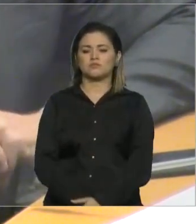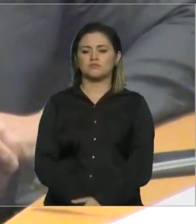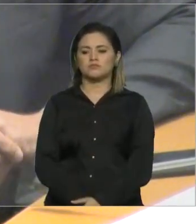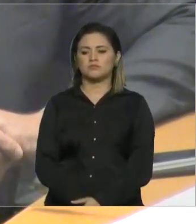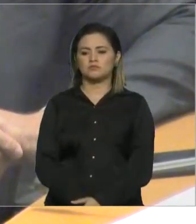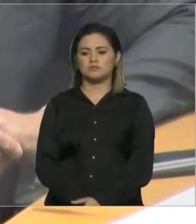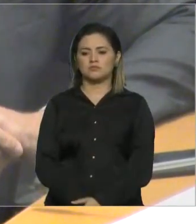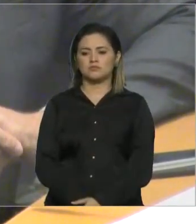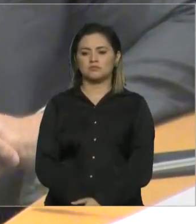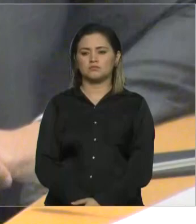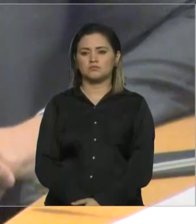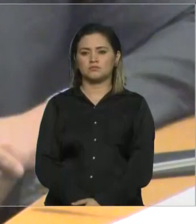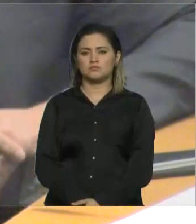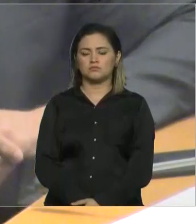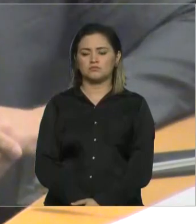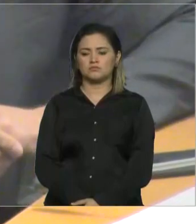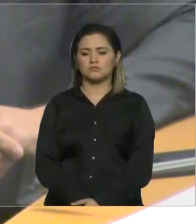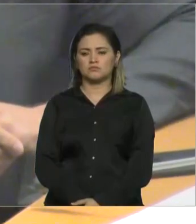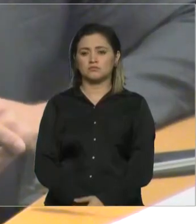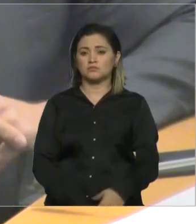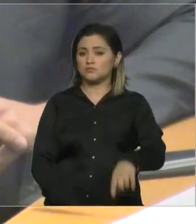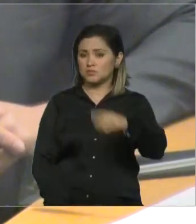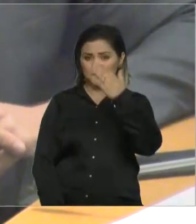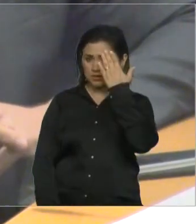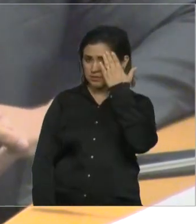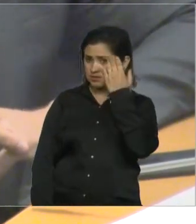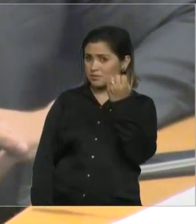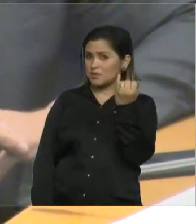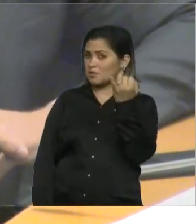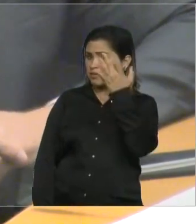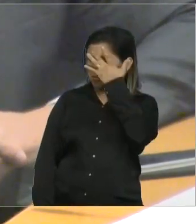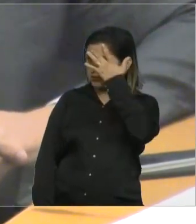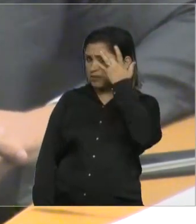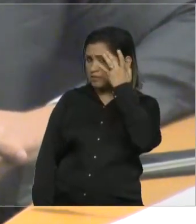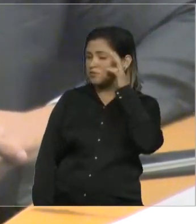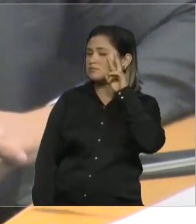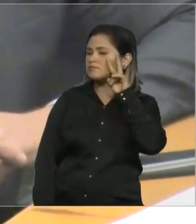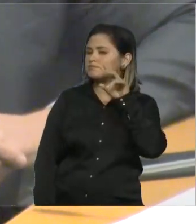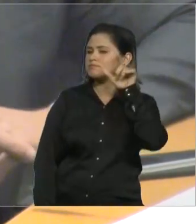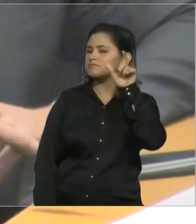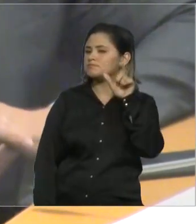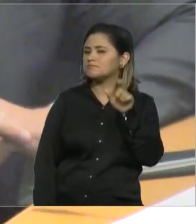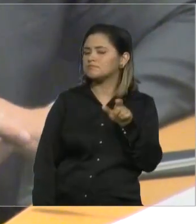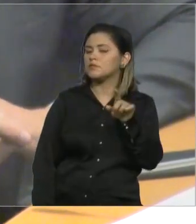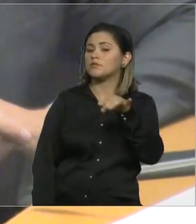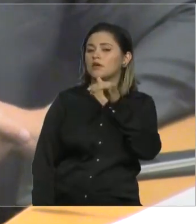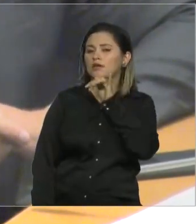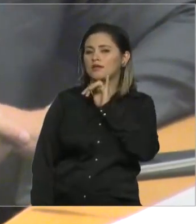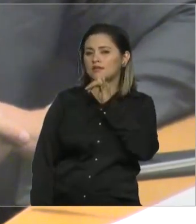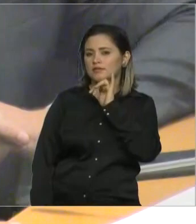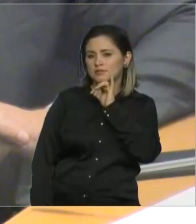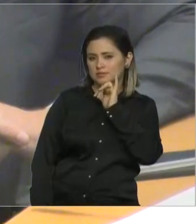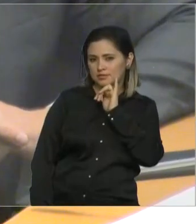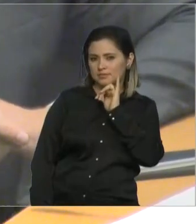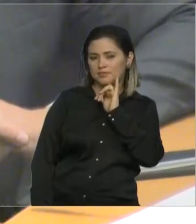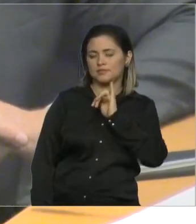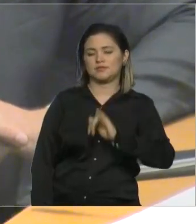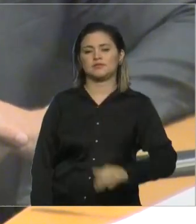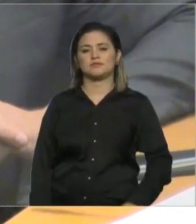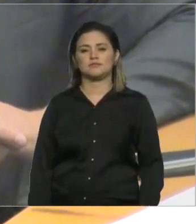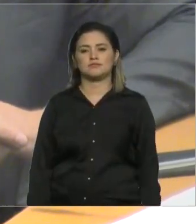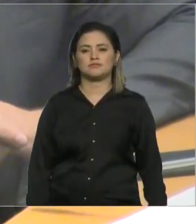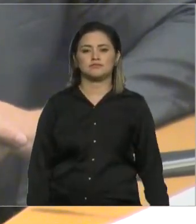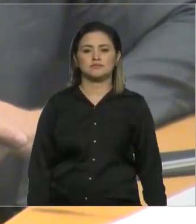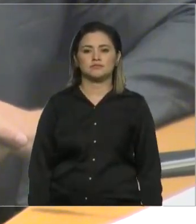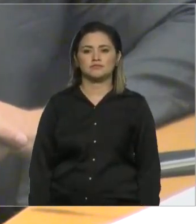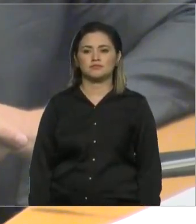tem ideia de quantas pessoas lhe observam e lhe tem como exemplo, de que não desiste, de